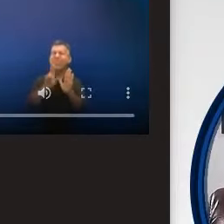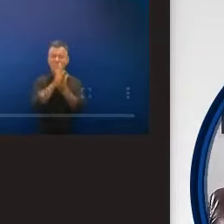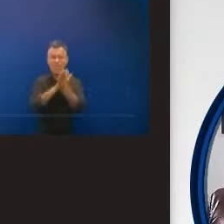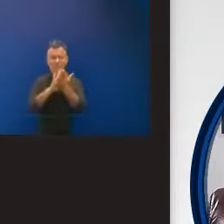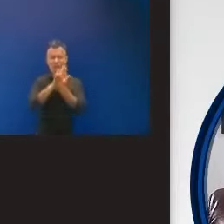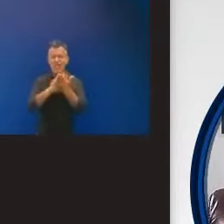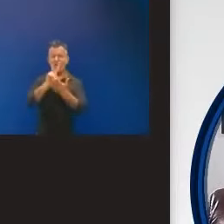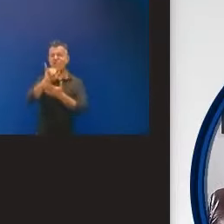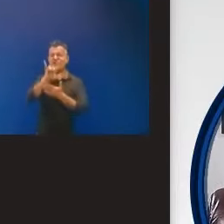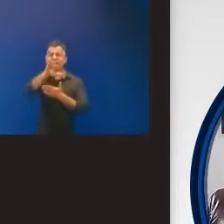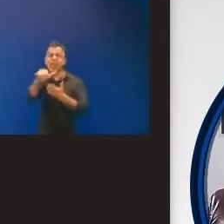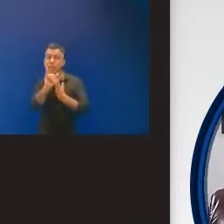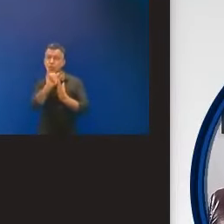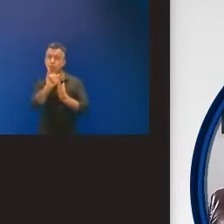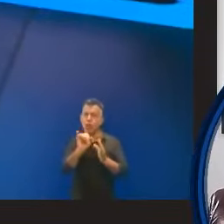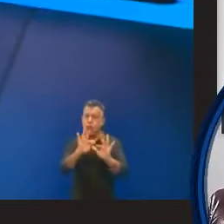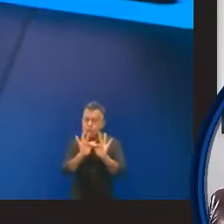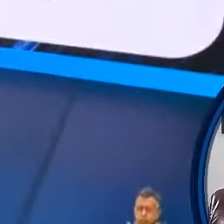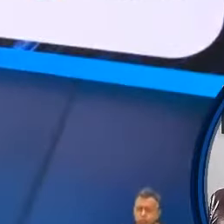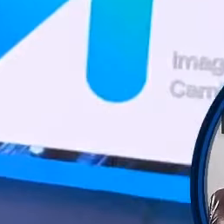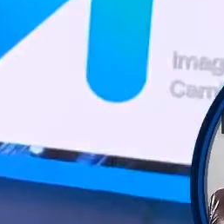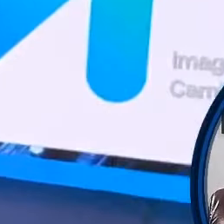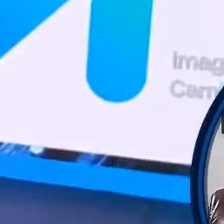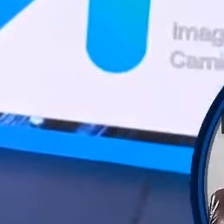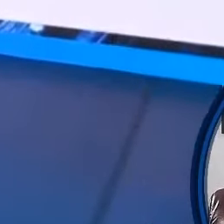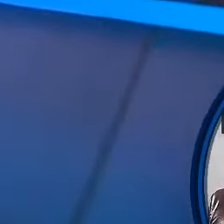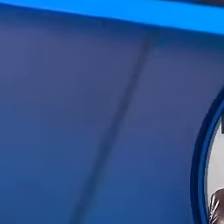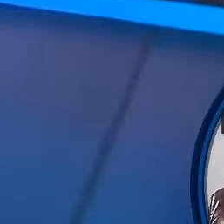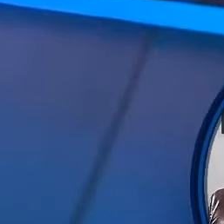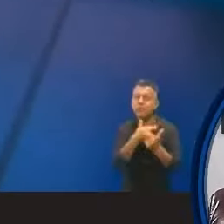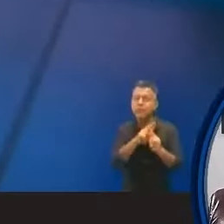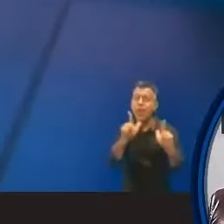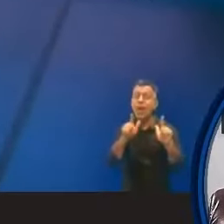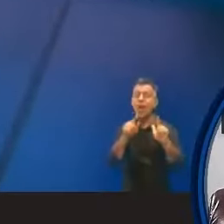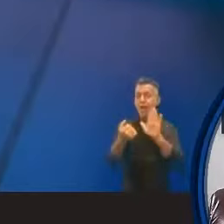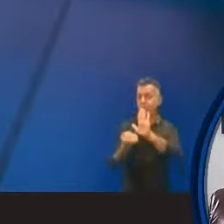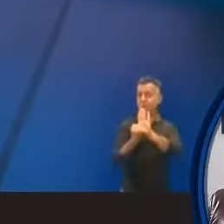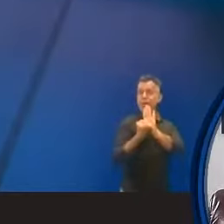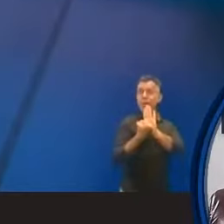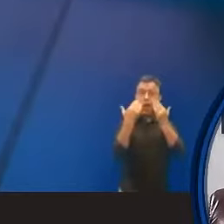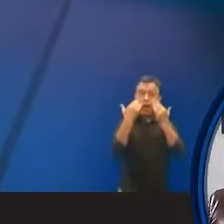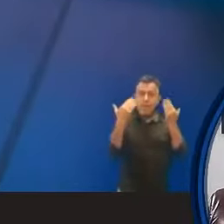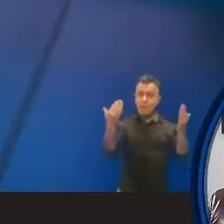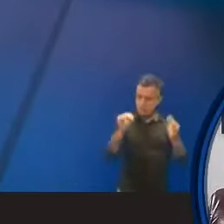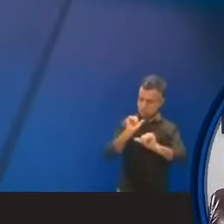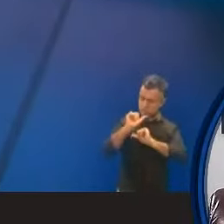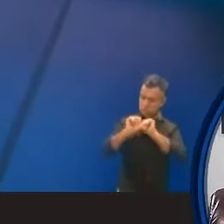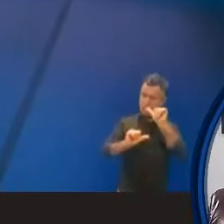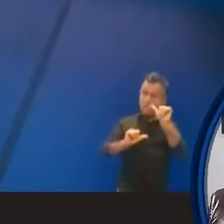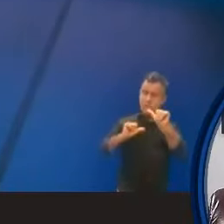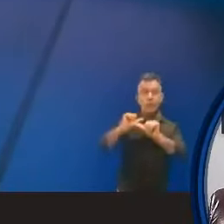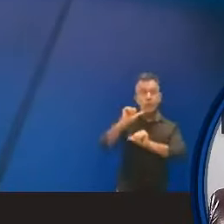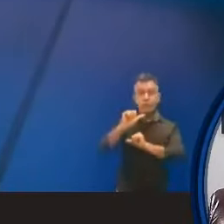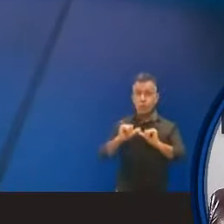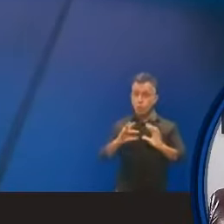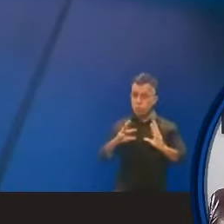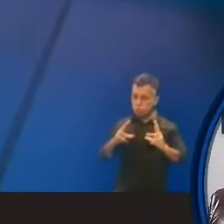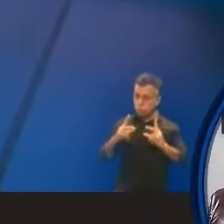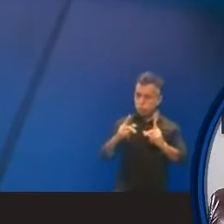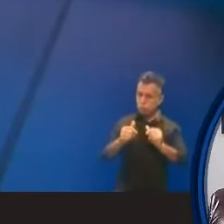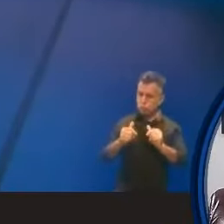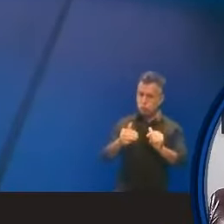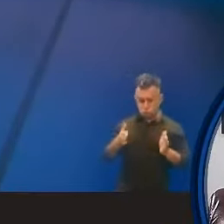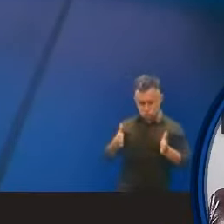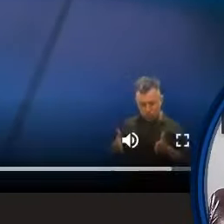Moderna, leve e com novas cores. Essa marca é a expressão da nossa transformação e dos nossos caminhos